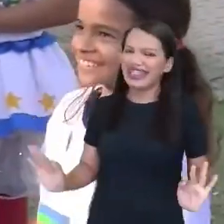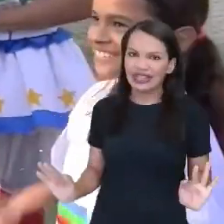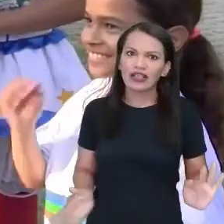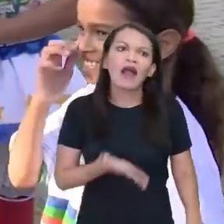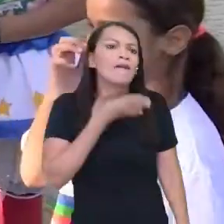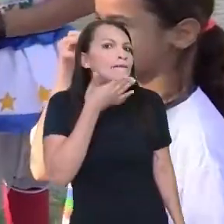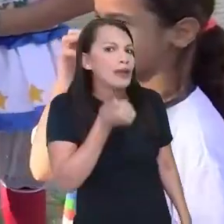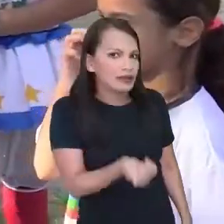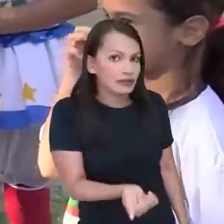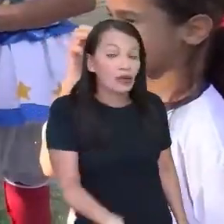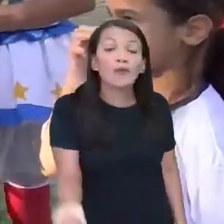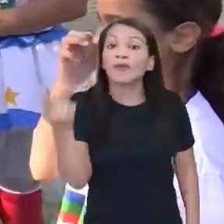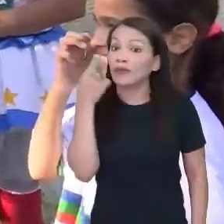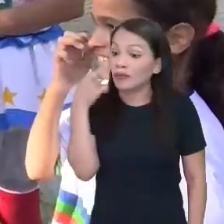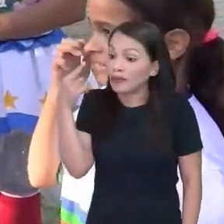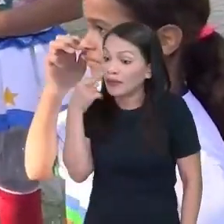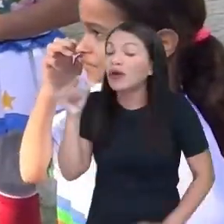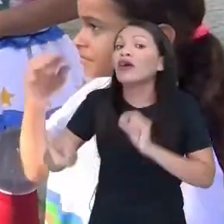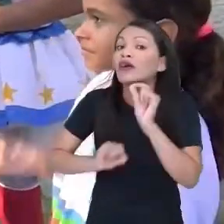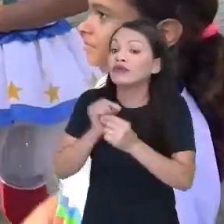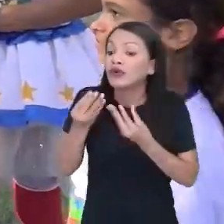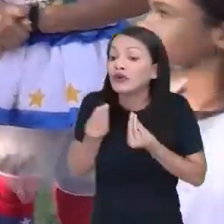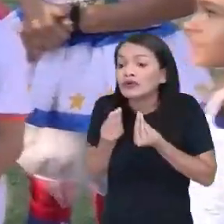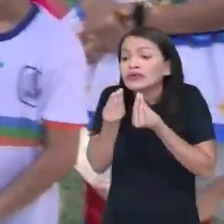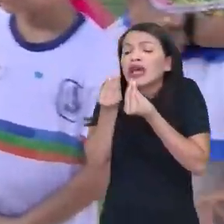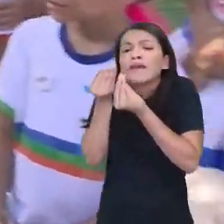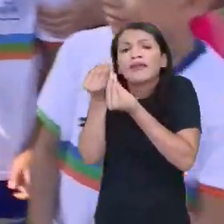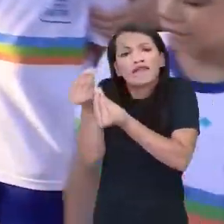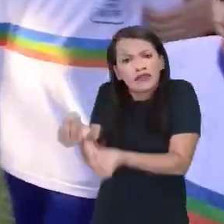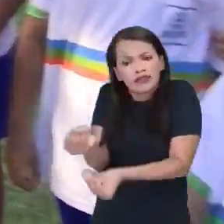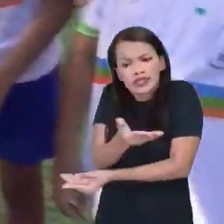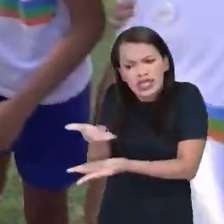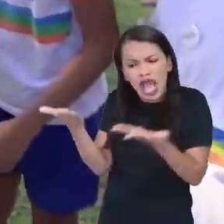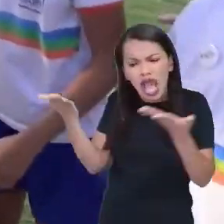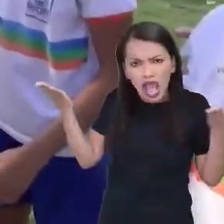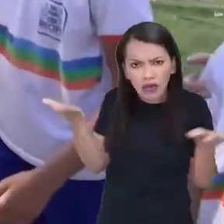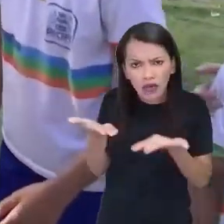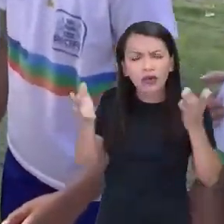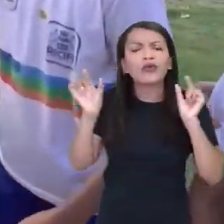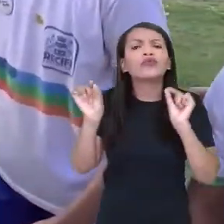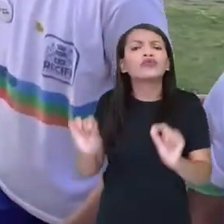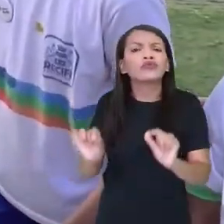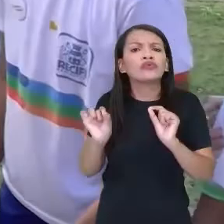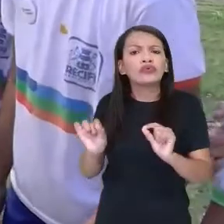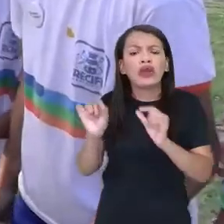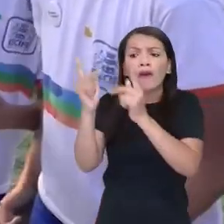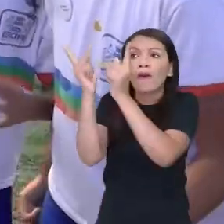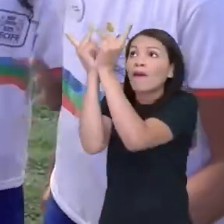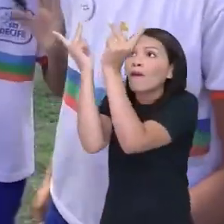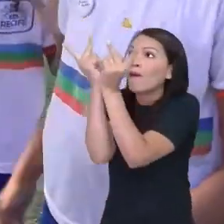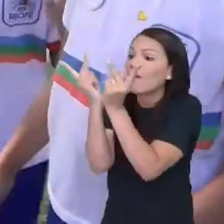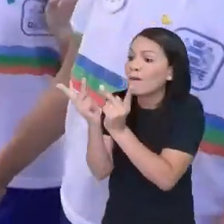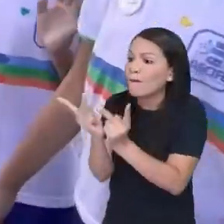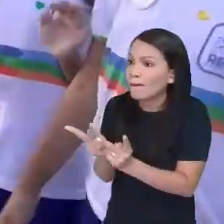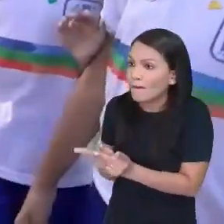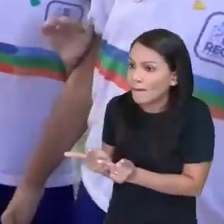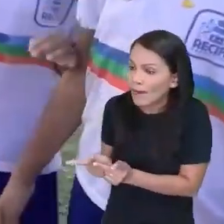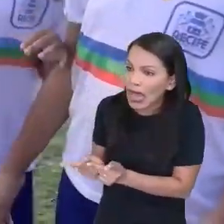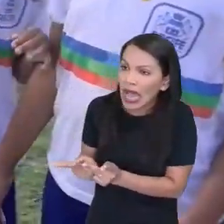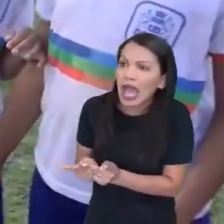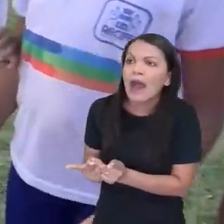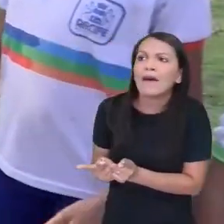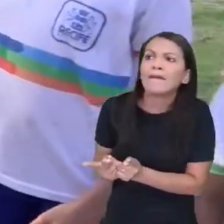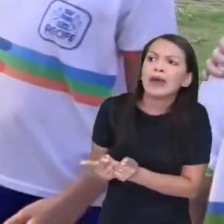olha só eu vou entregar para vocês agora o mapa do tesouro a gente vai